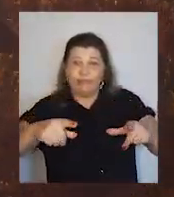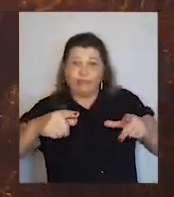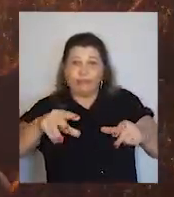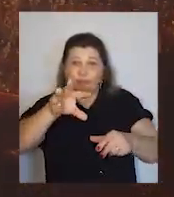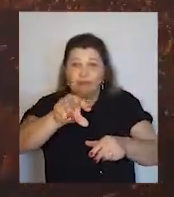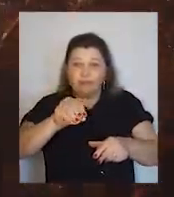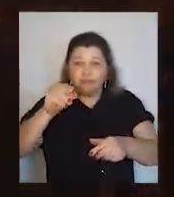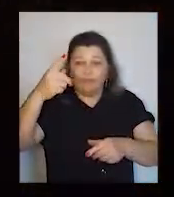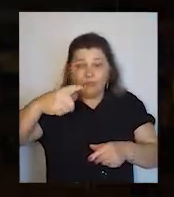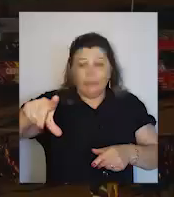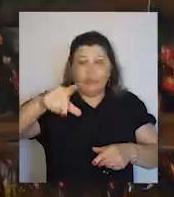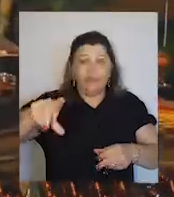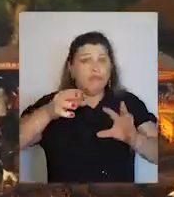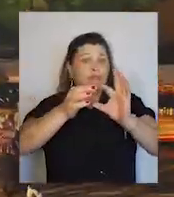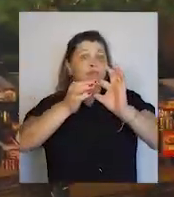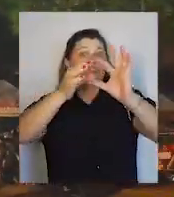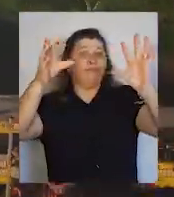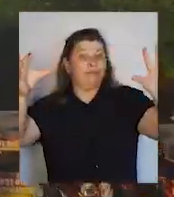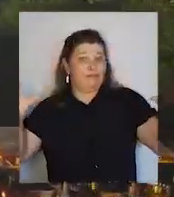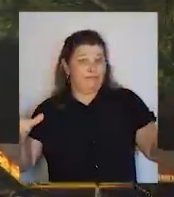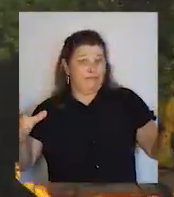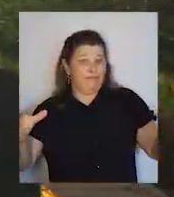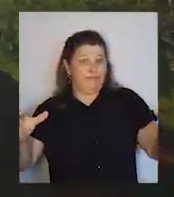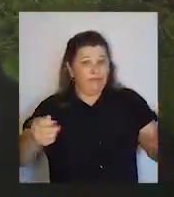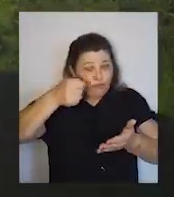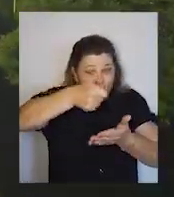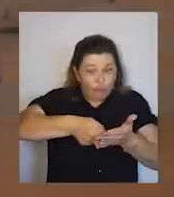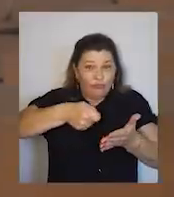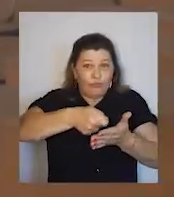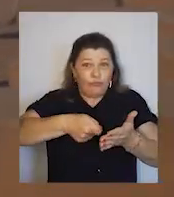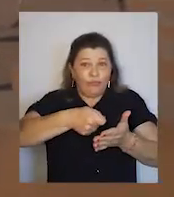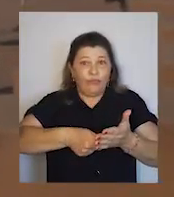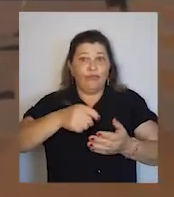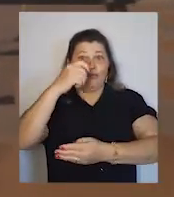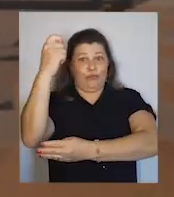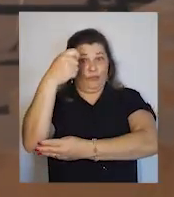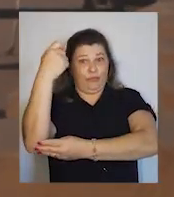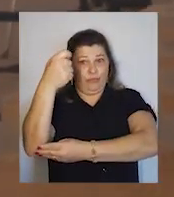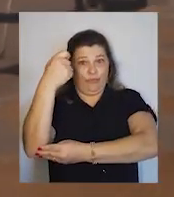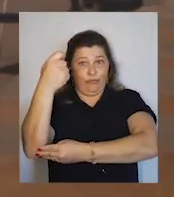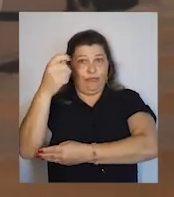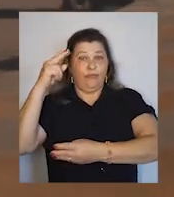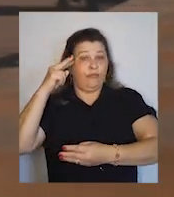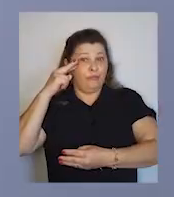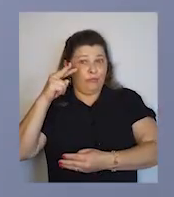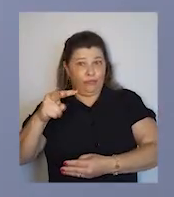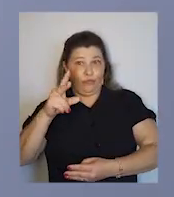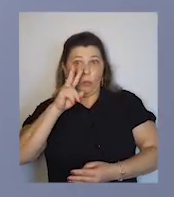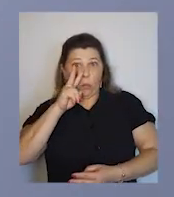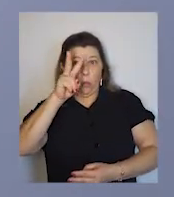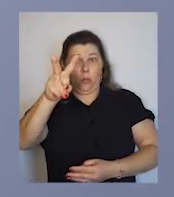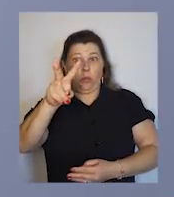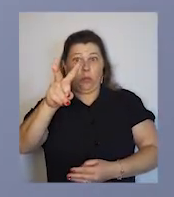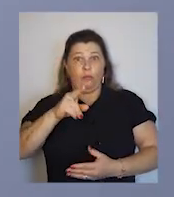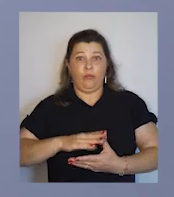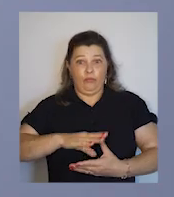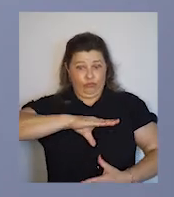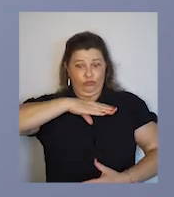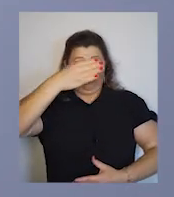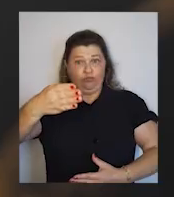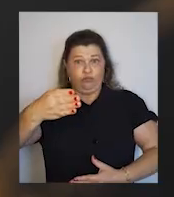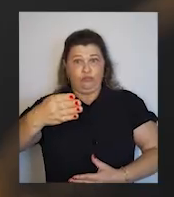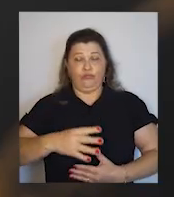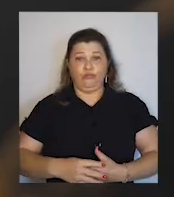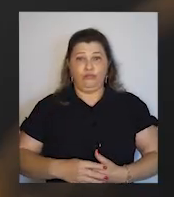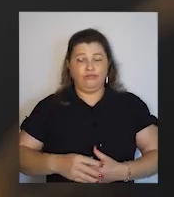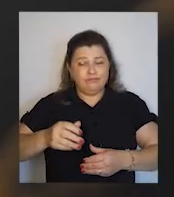busca constante de liberdade. Este espírito de luta faz com que o gaúcho seja visto como forte, destemido e bravo,